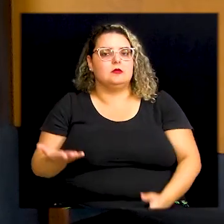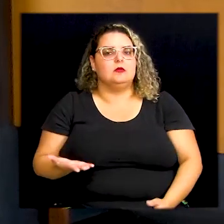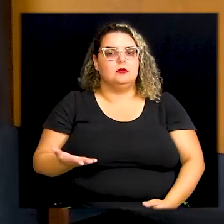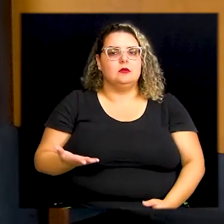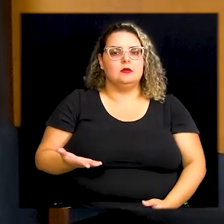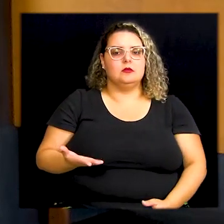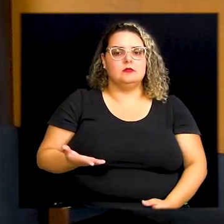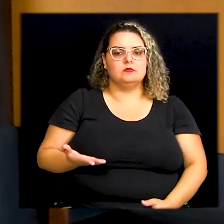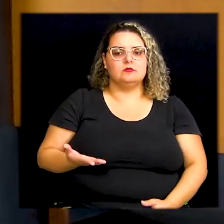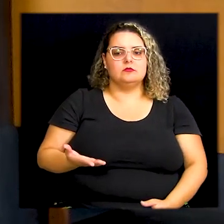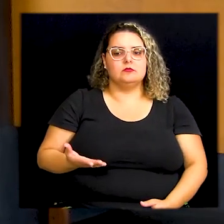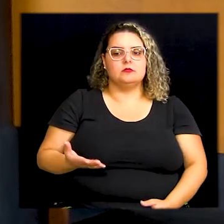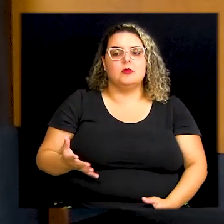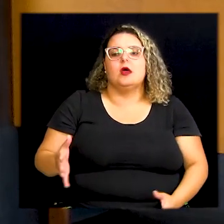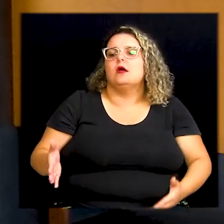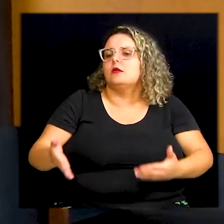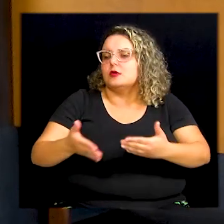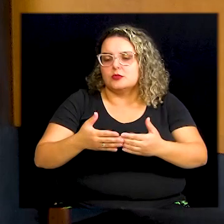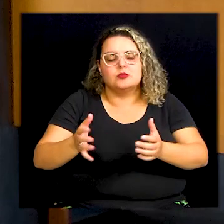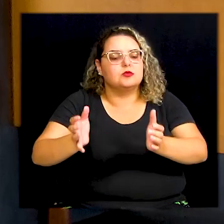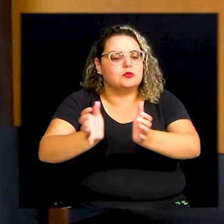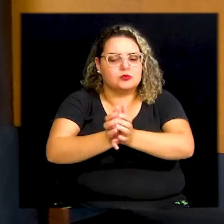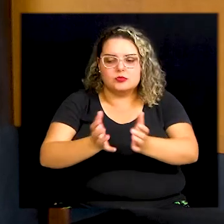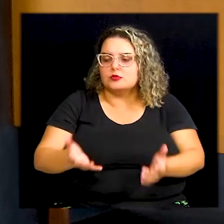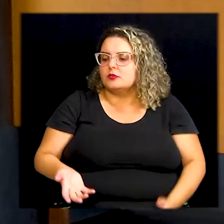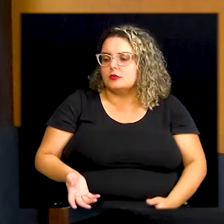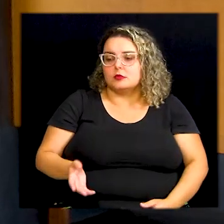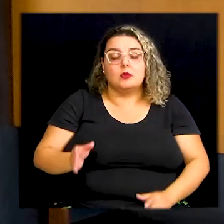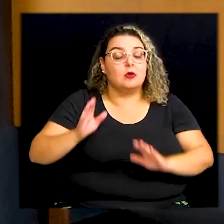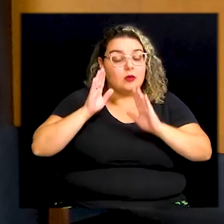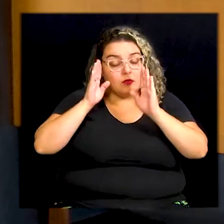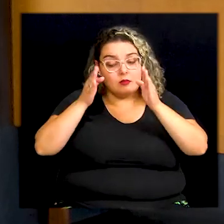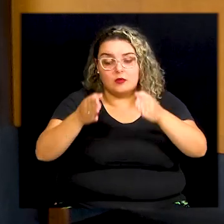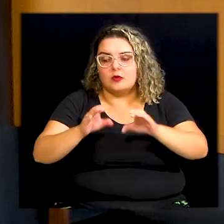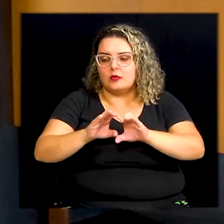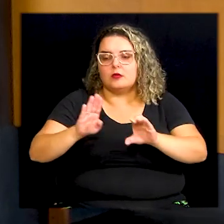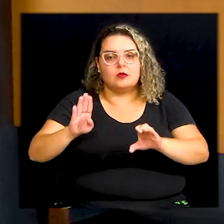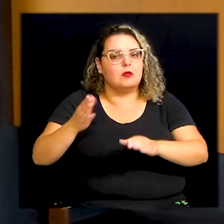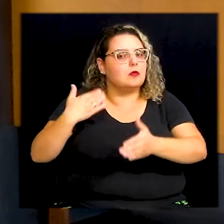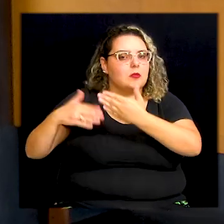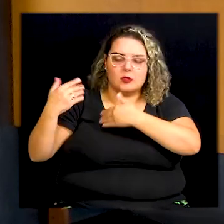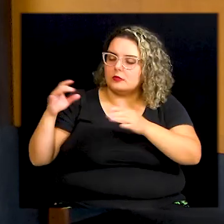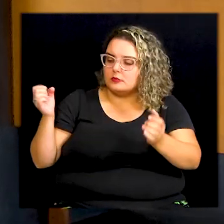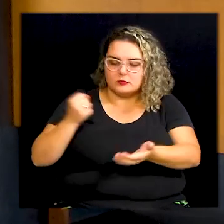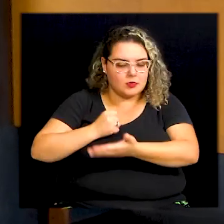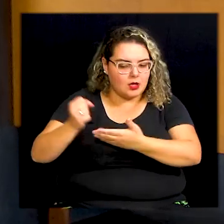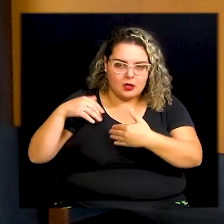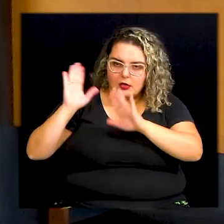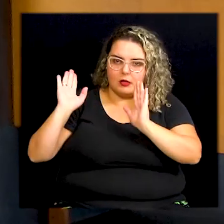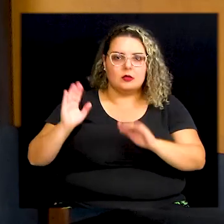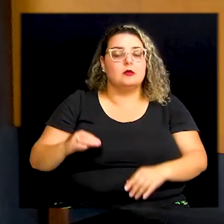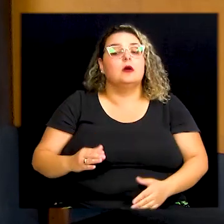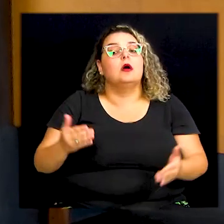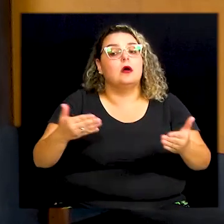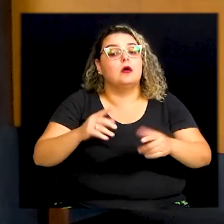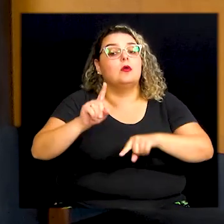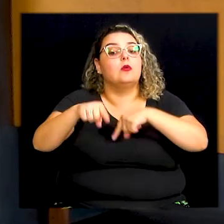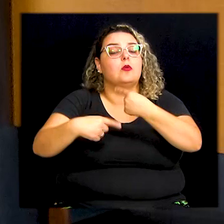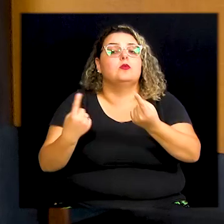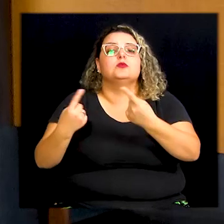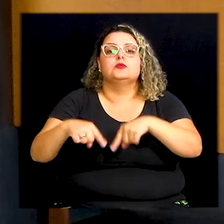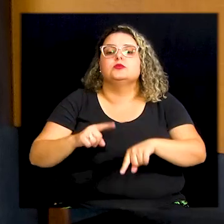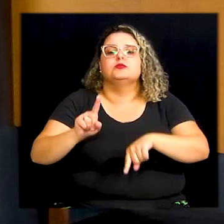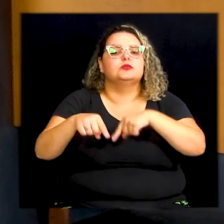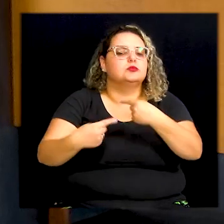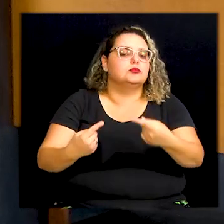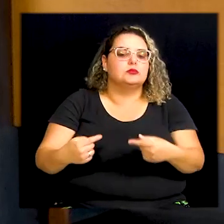fez fechou o grupo, falamos, não, vamos focar na Série B, o que já foi, o que passou já passou, agora já é outro campeonato, já é